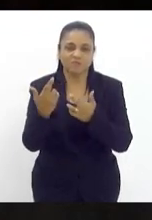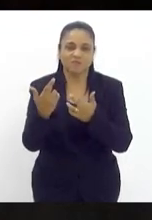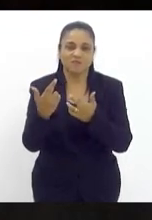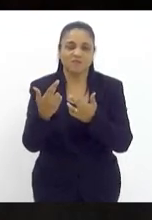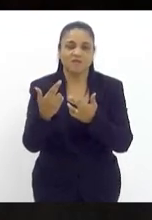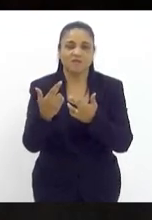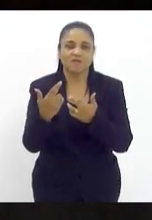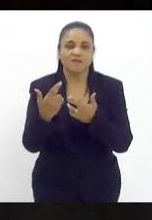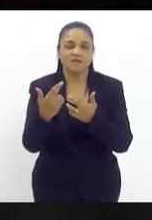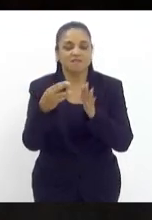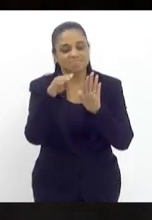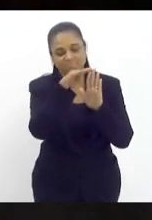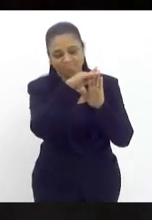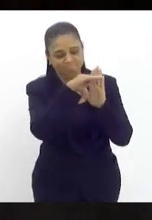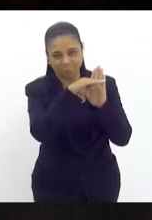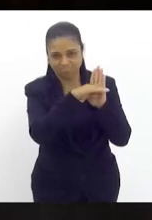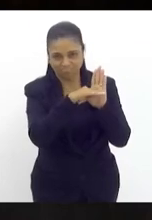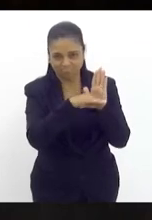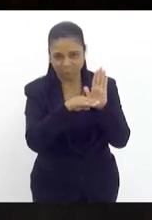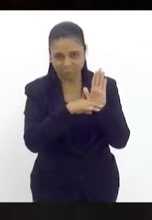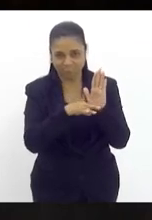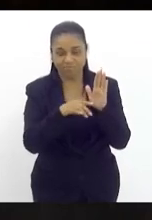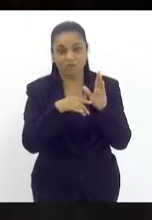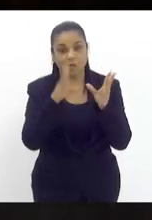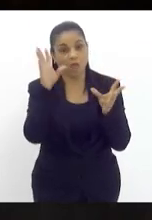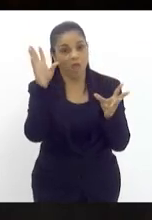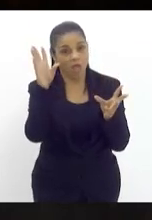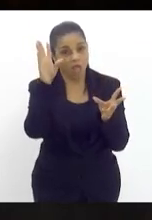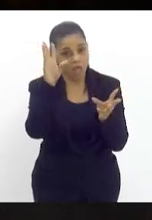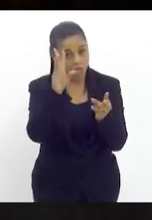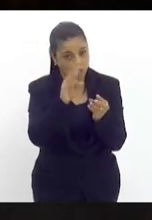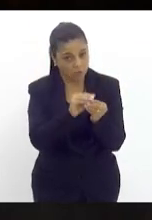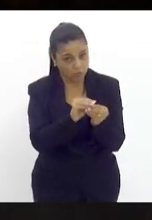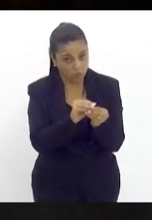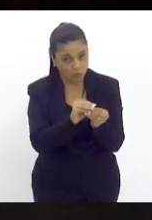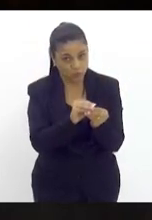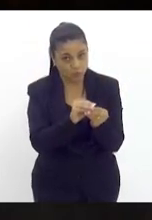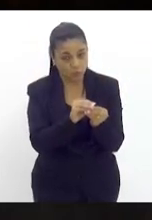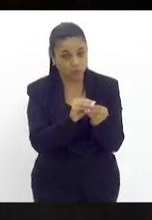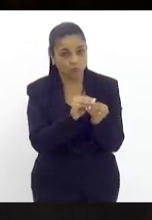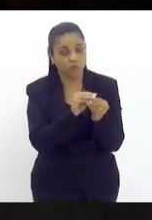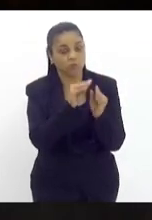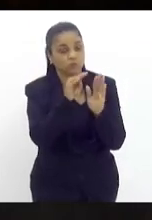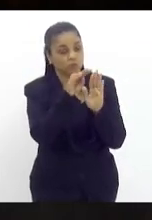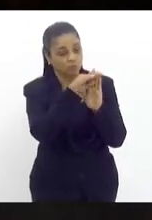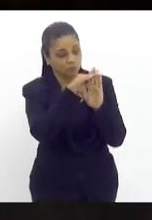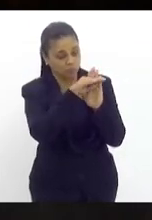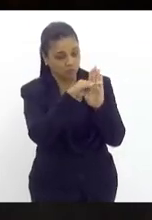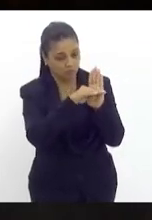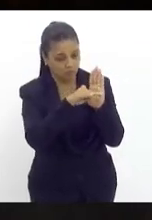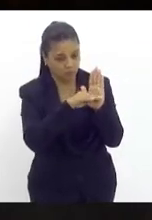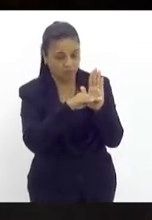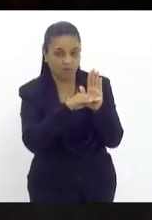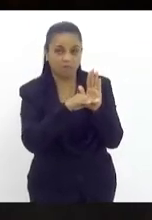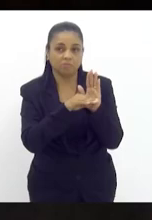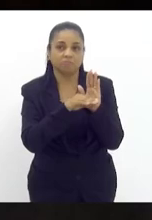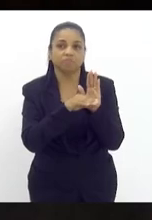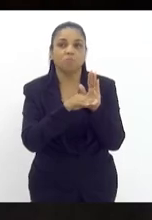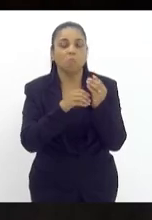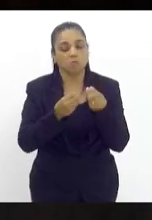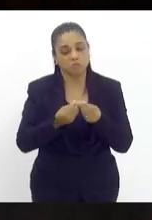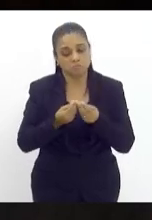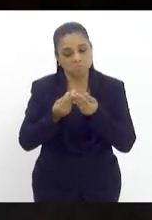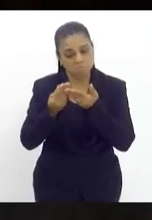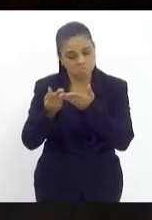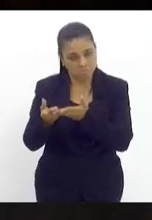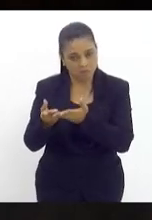esses programas. Eu tenho resumos desses programas que foram feitos por nós e eu posso mandar até para o